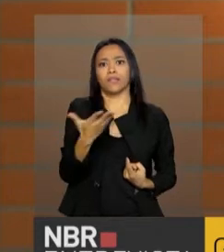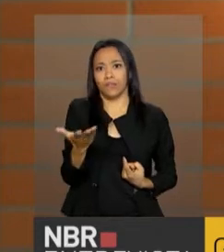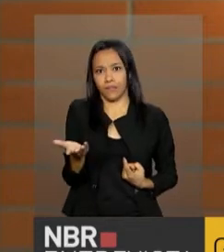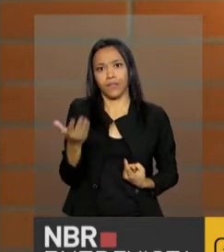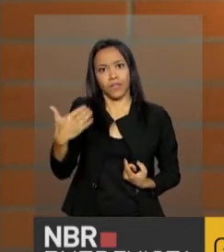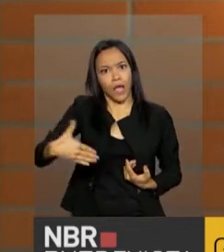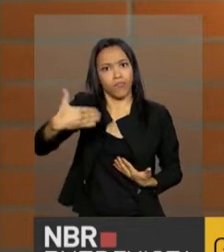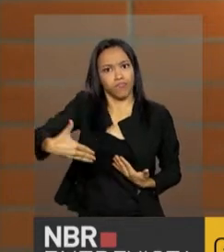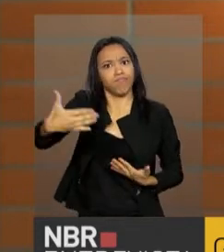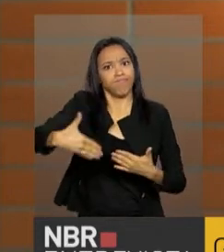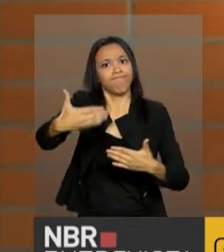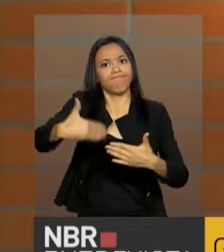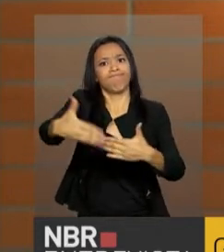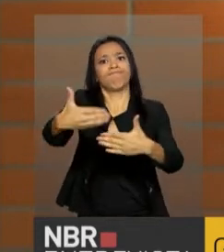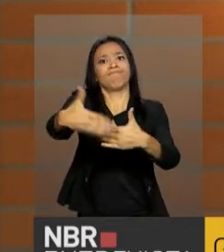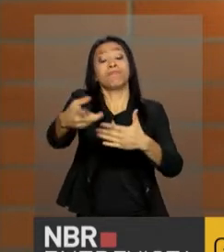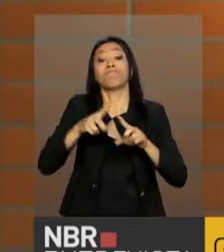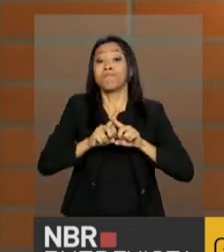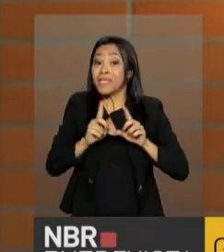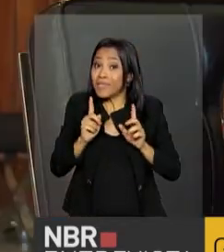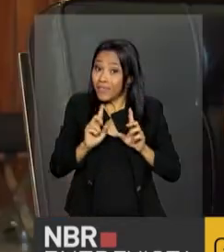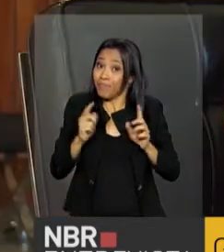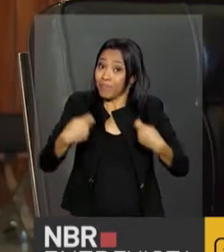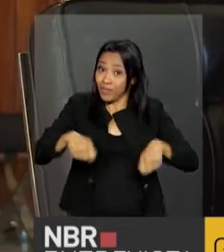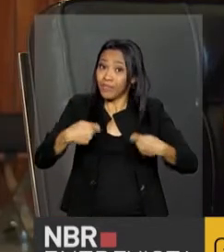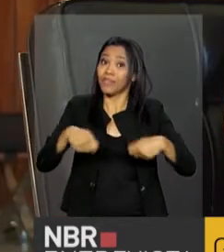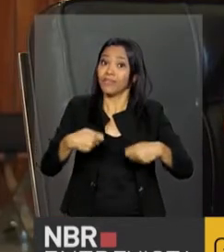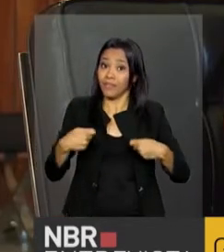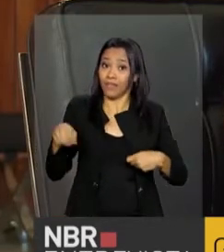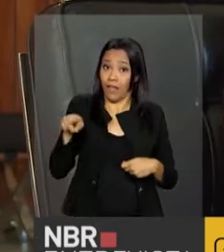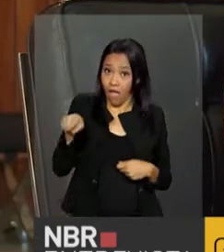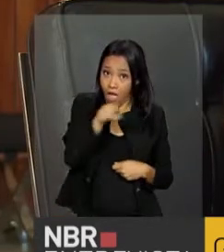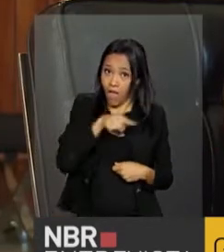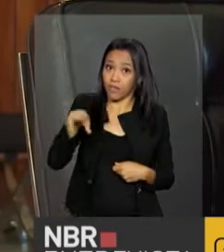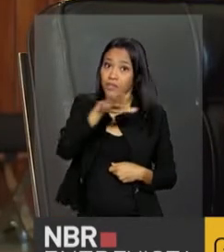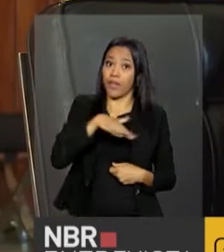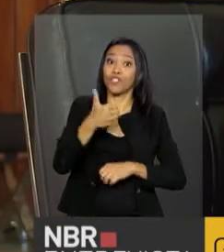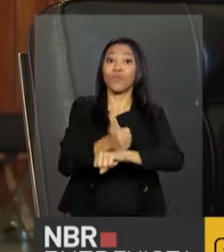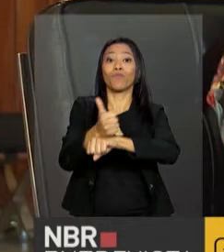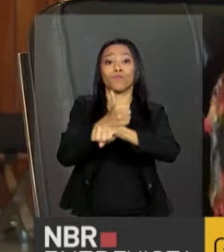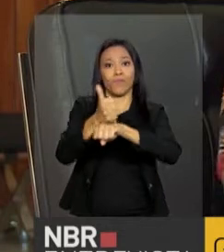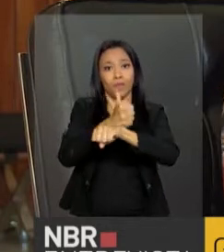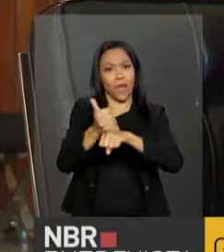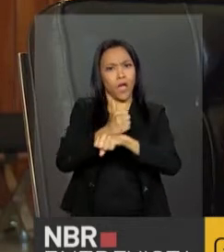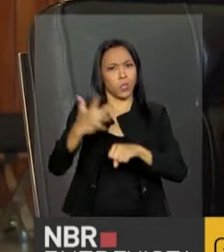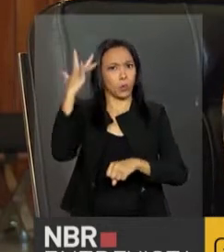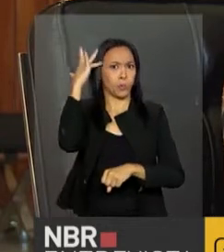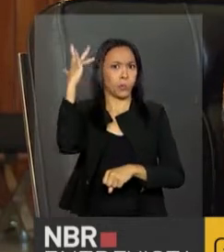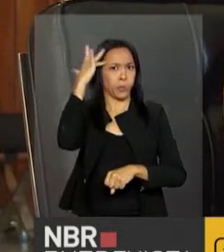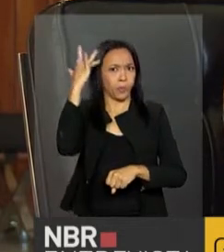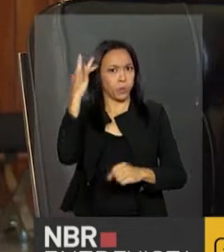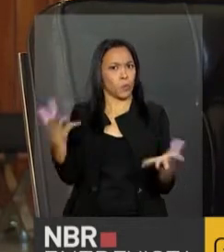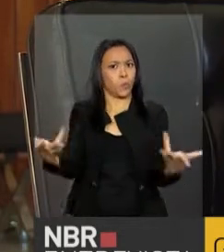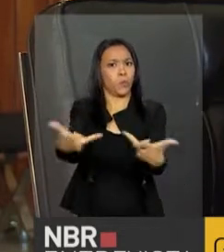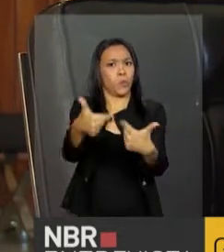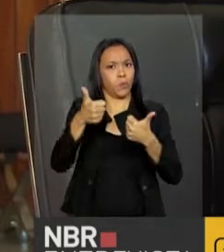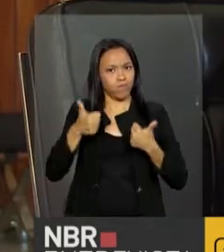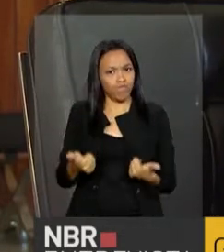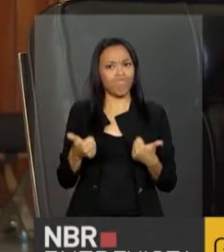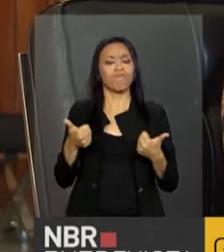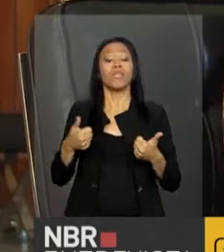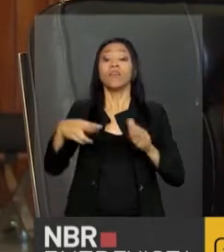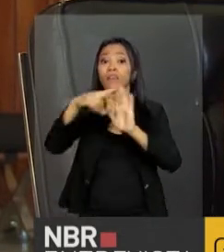franco desenvolvimento e que precisam mesmo de profissionais qualificados e também